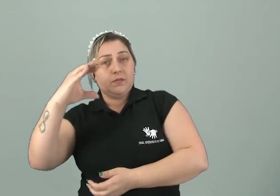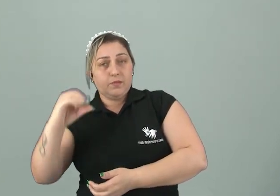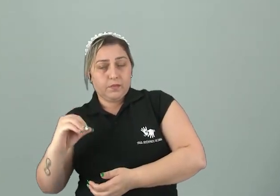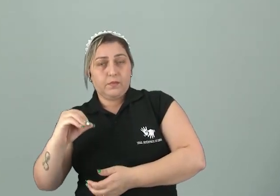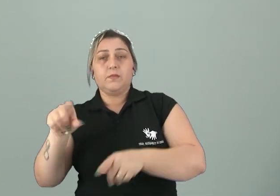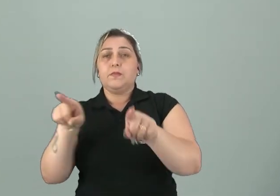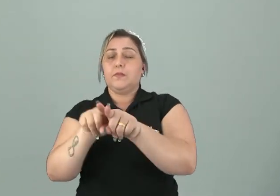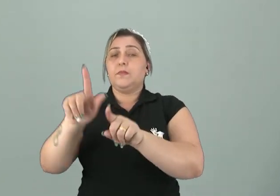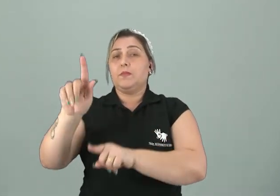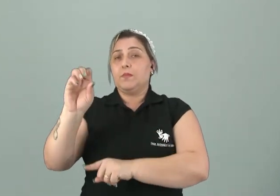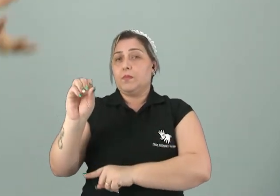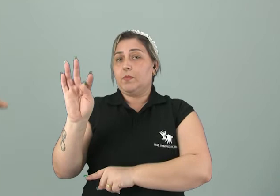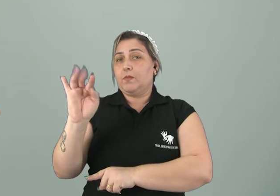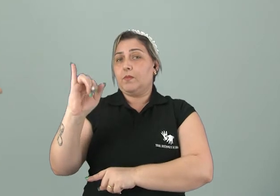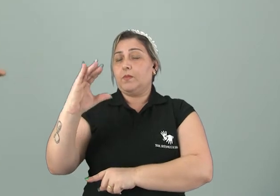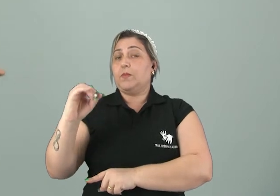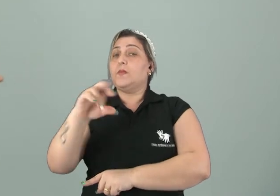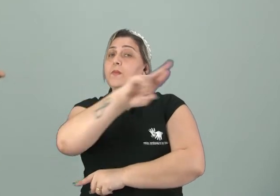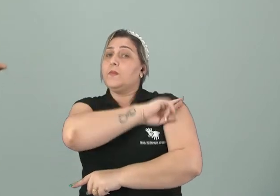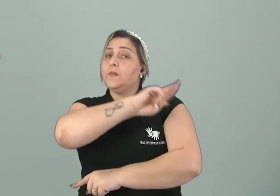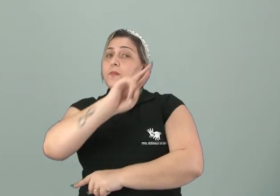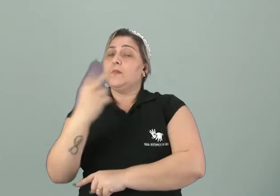por duas igrejas, certo? Uma